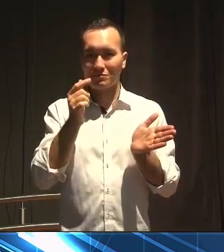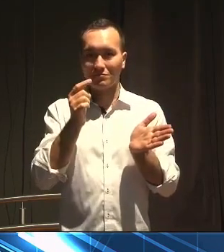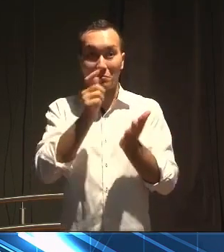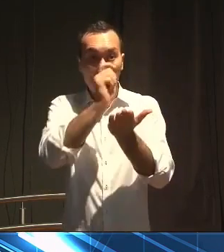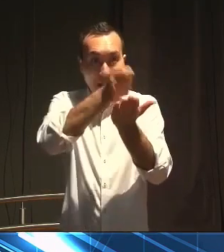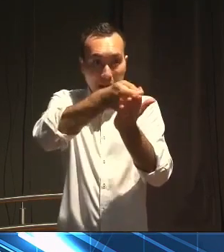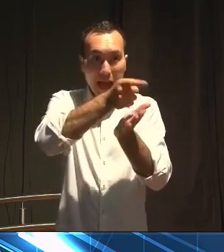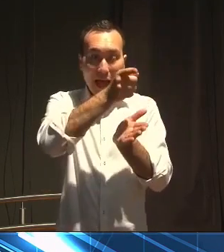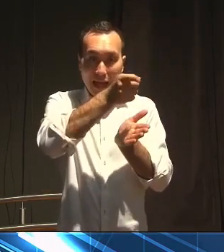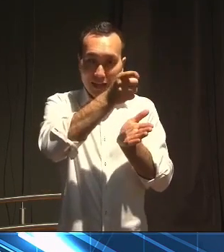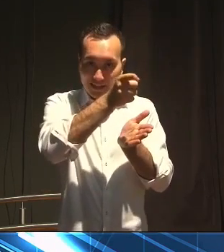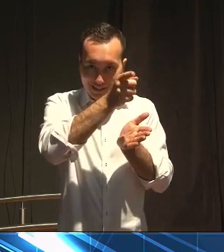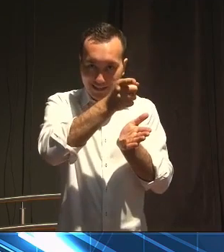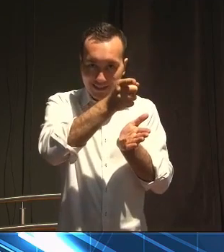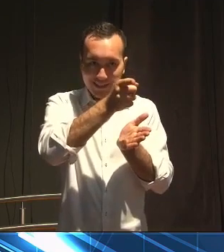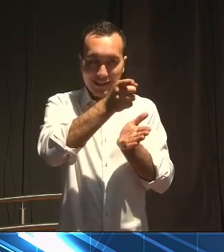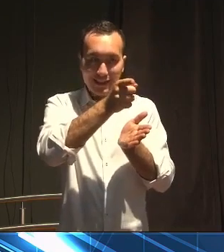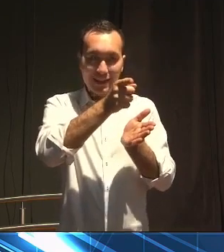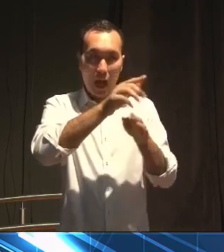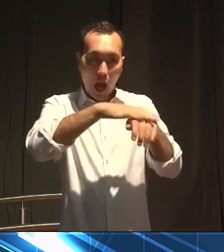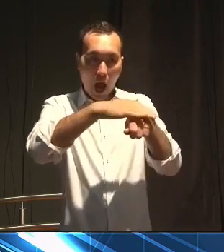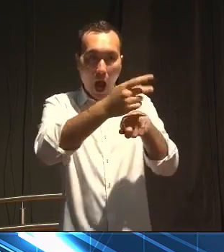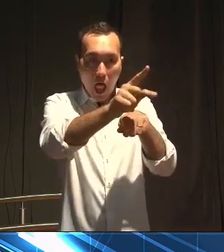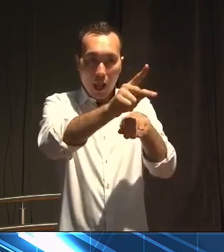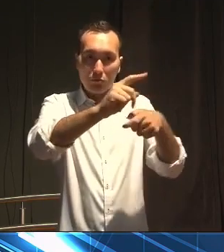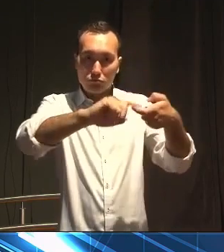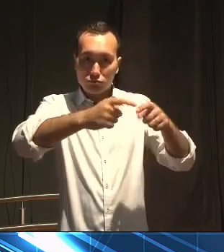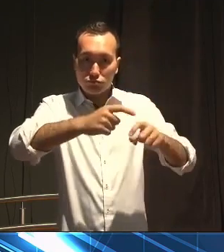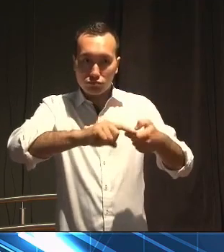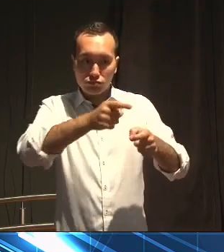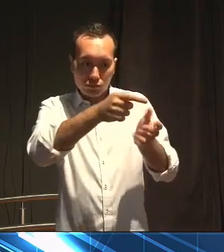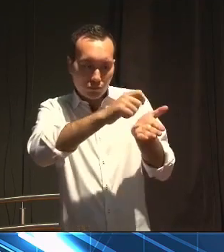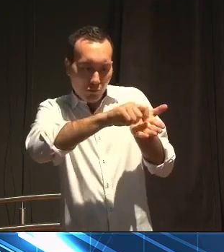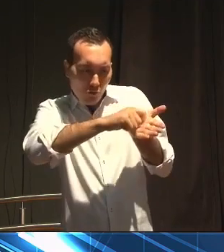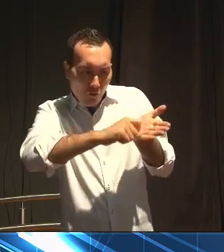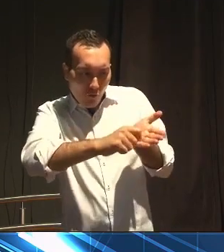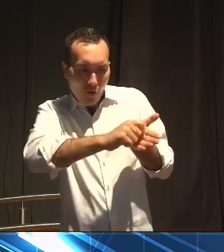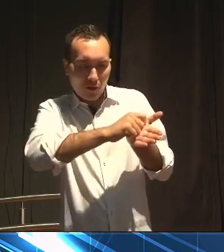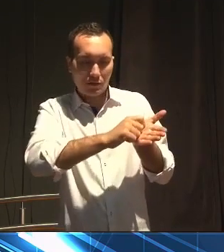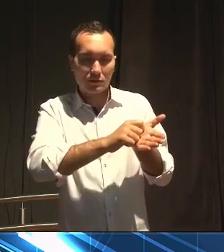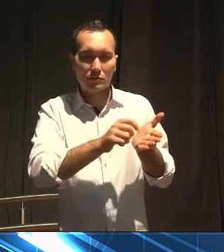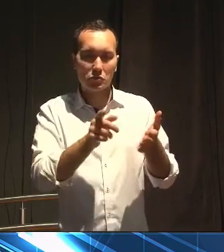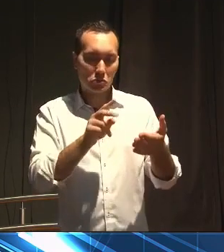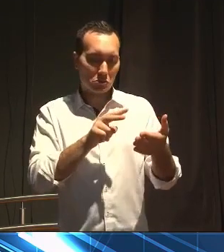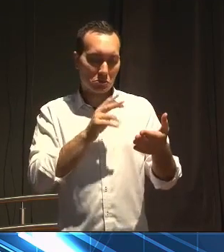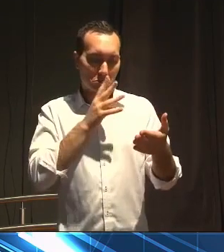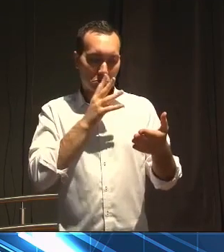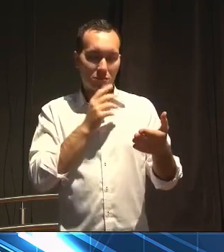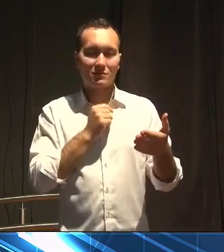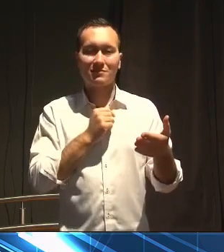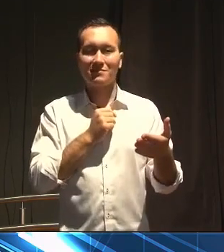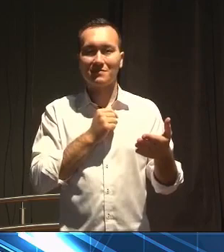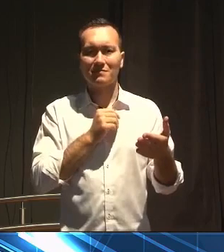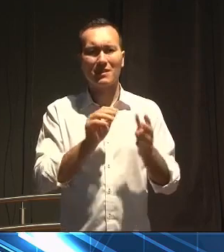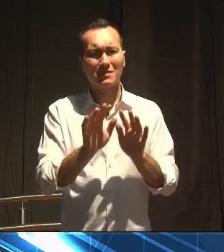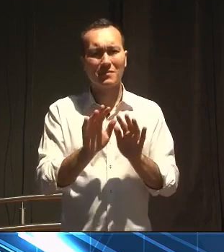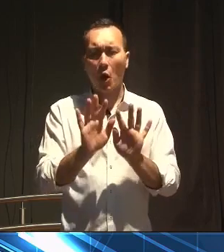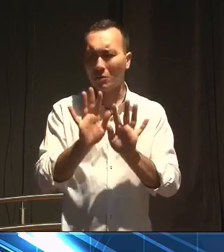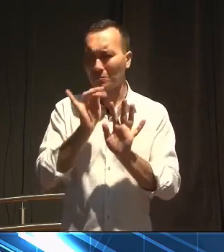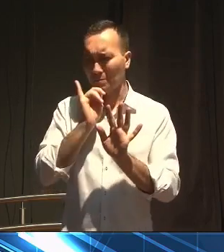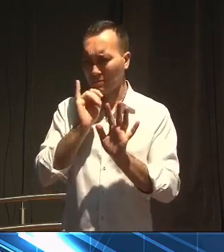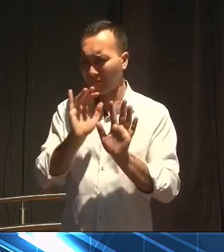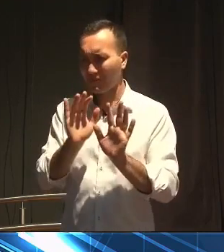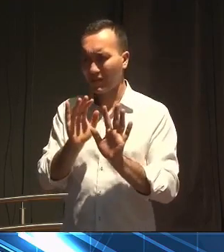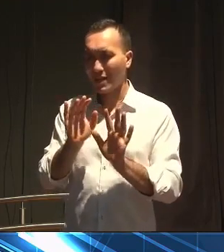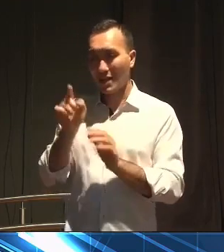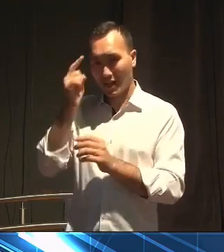prefiro 1000 vezes a Alexa, que me faz uma lista de compras, não me deixa esquecer nada. E é isso, comprei a Alexa, paguei uma vez, acabou. Do